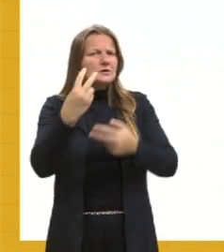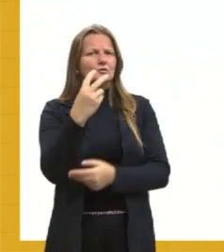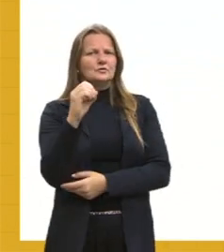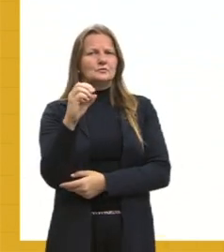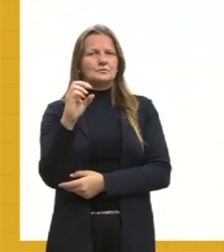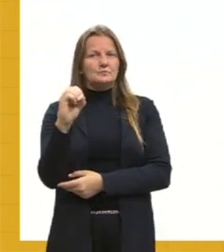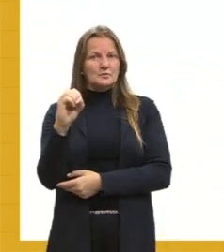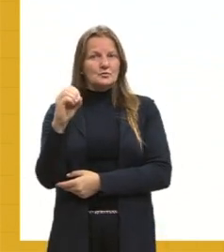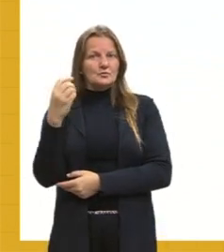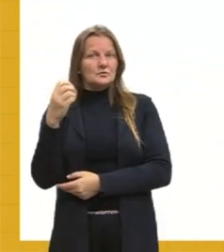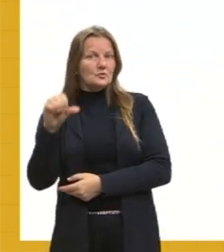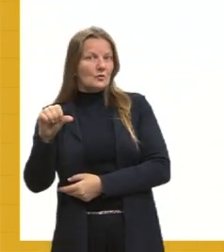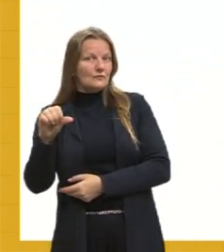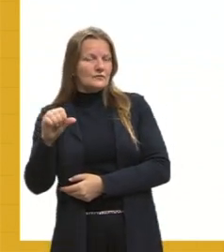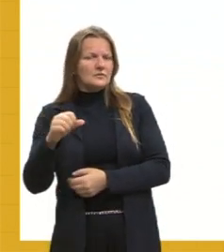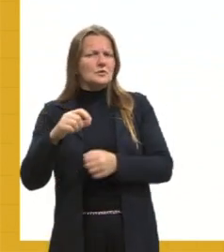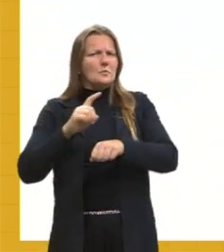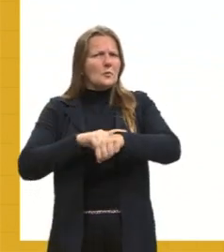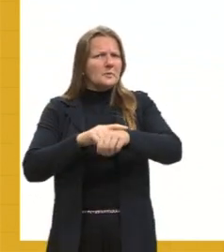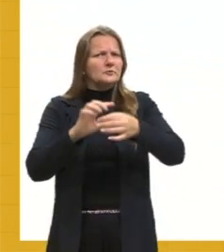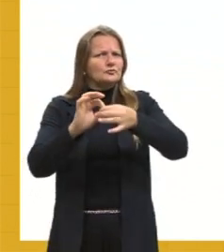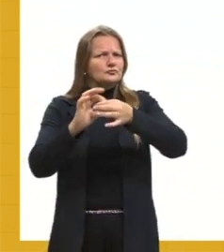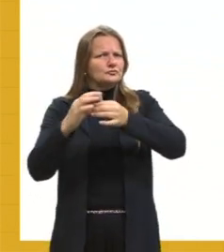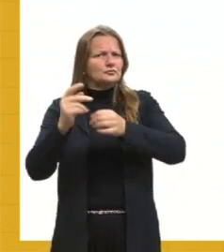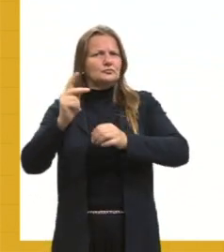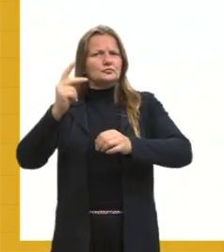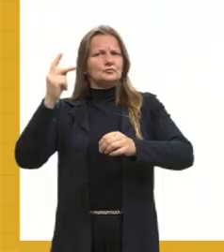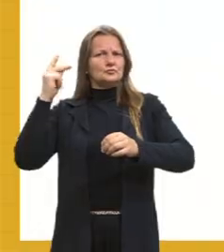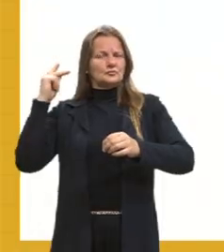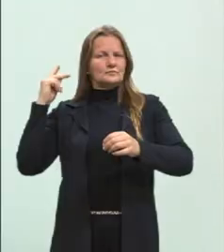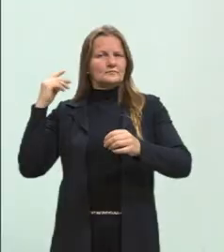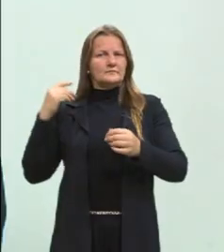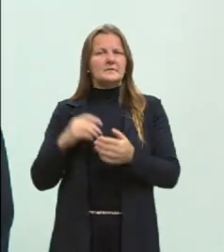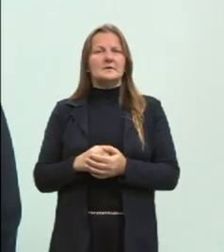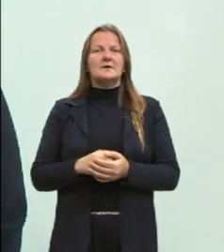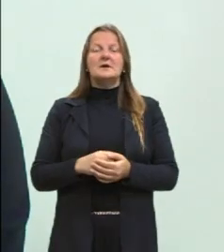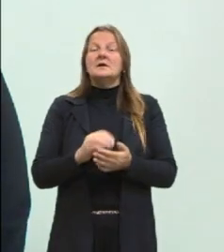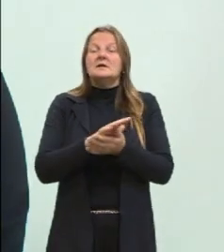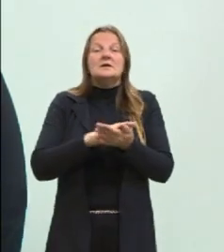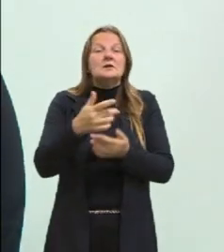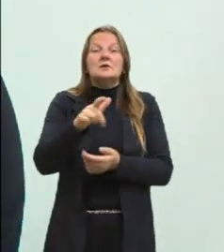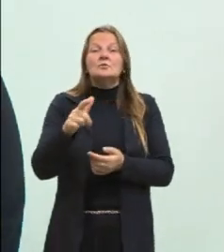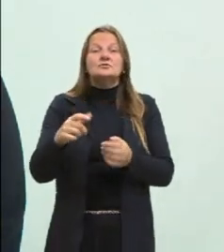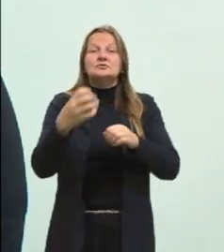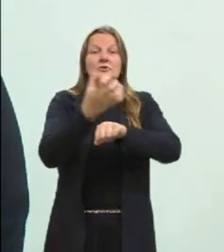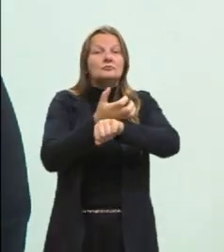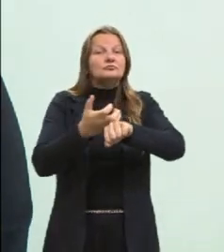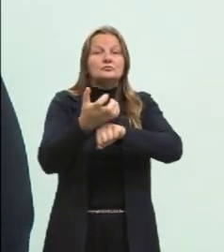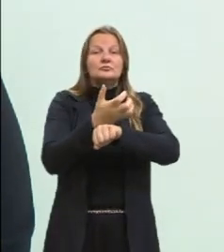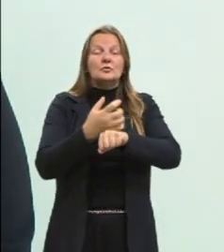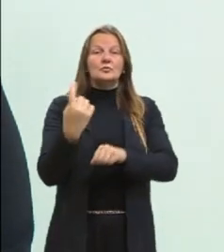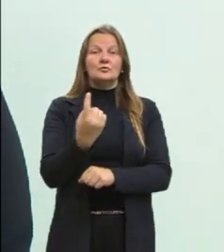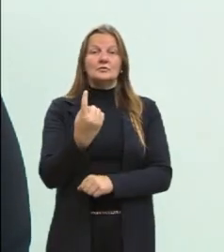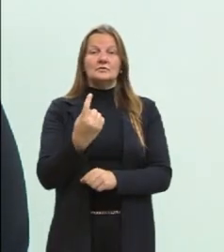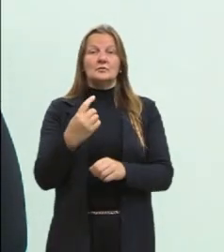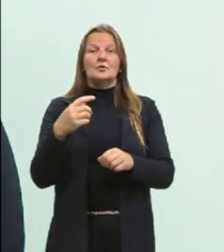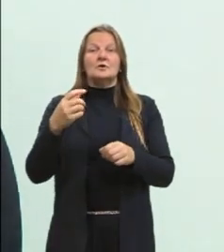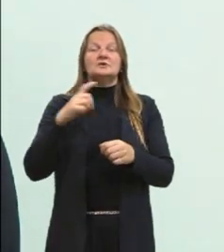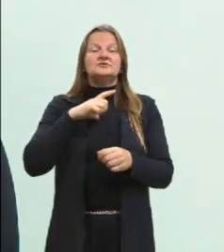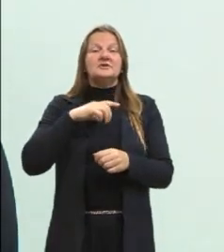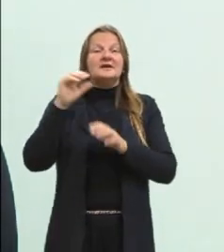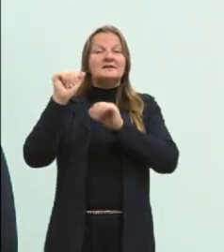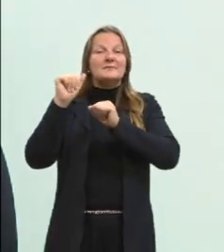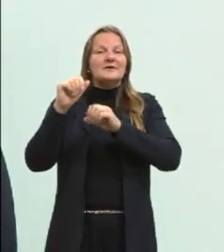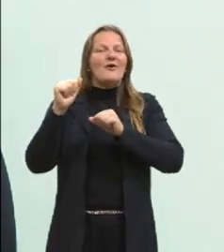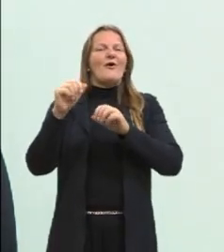uma época onde a língua estrangeira não era cobrada como um componente individual nós não tínhamos